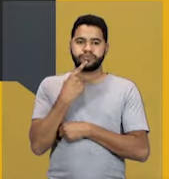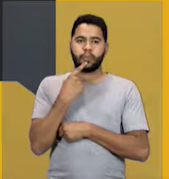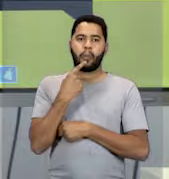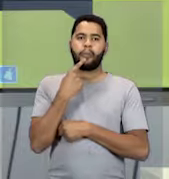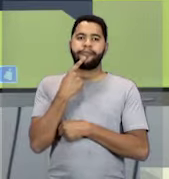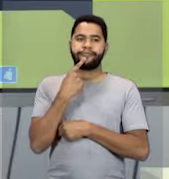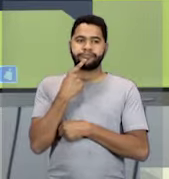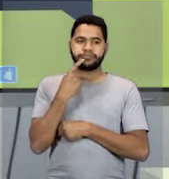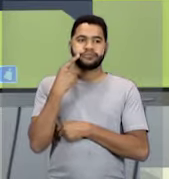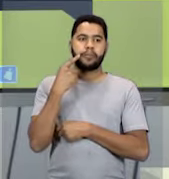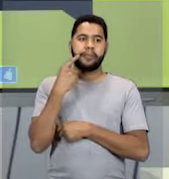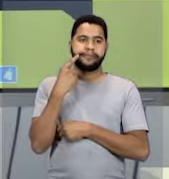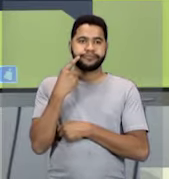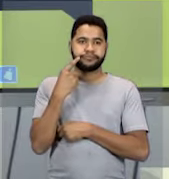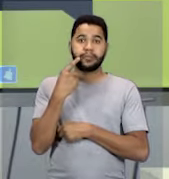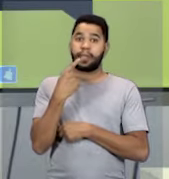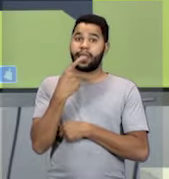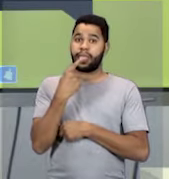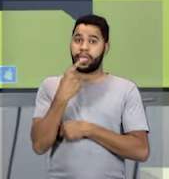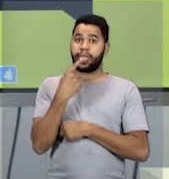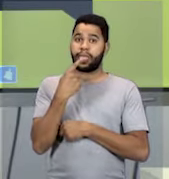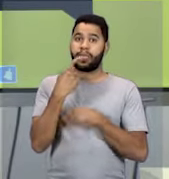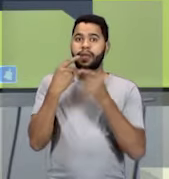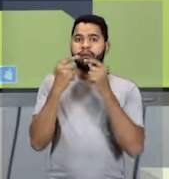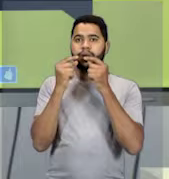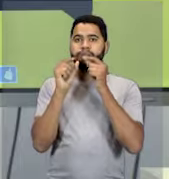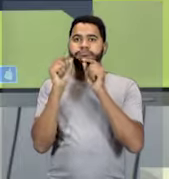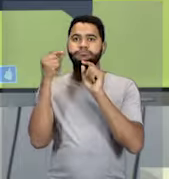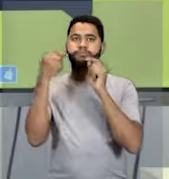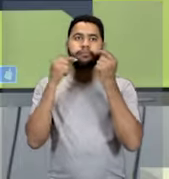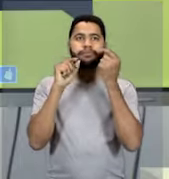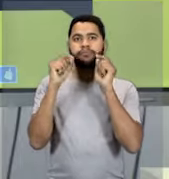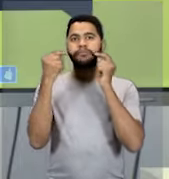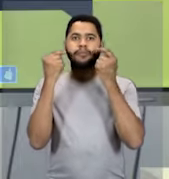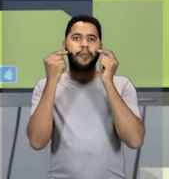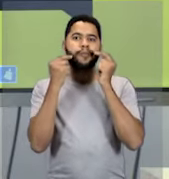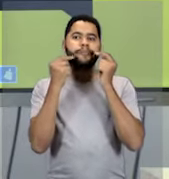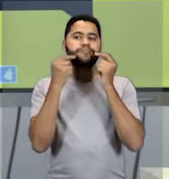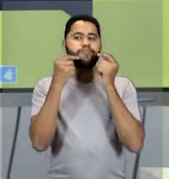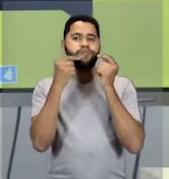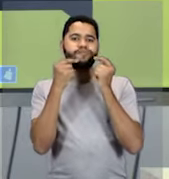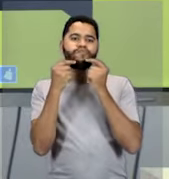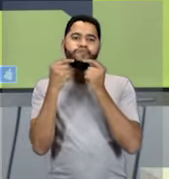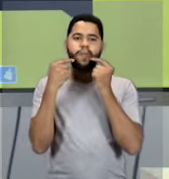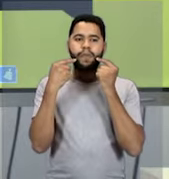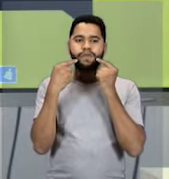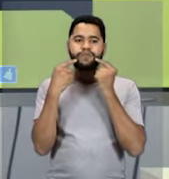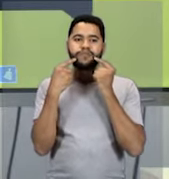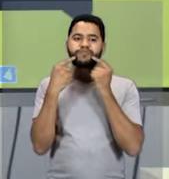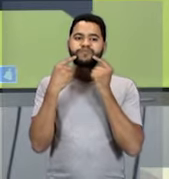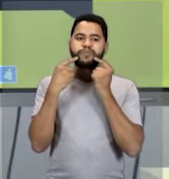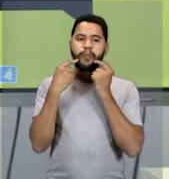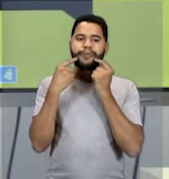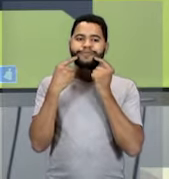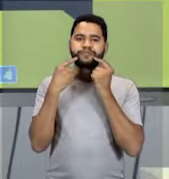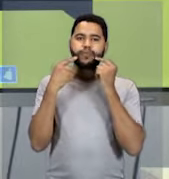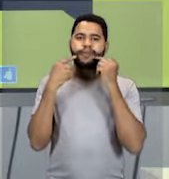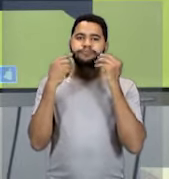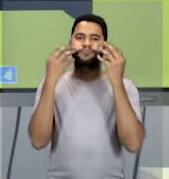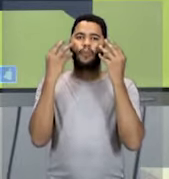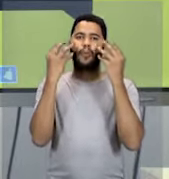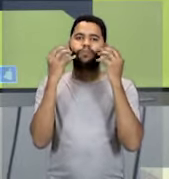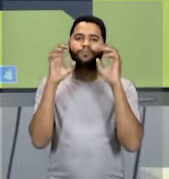vai direcionar o alimento, né, para onde você precisa dele ali dentro da sua boca, e os dentes vão